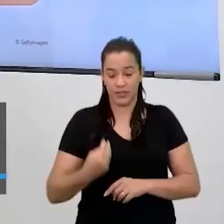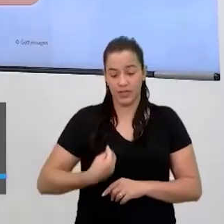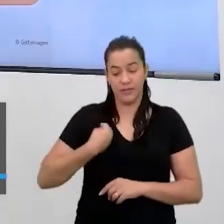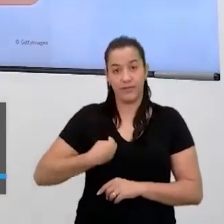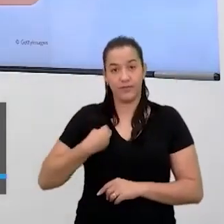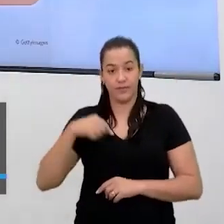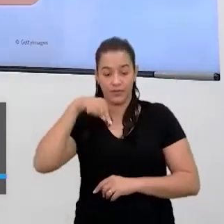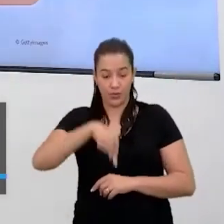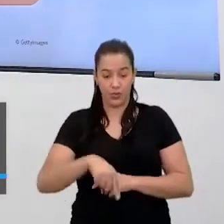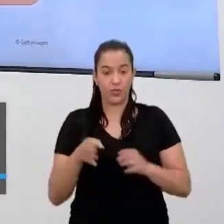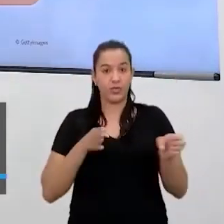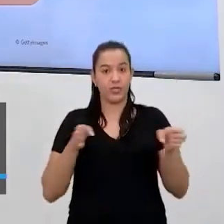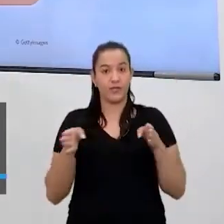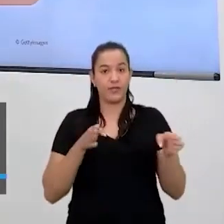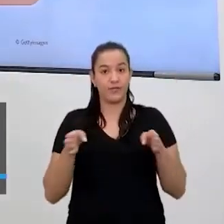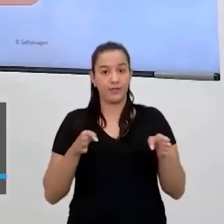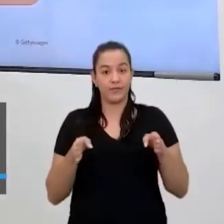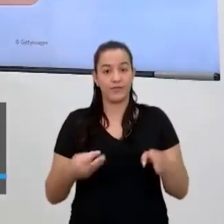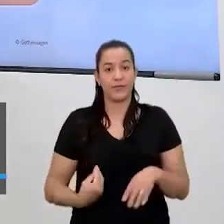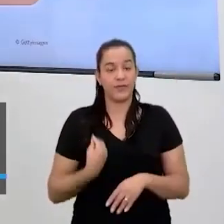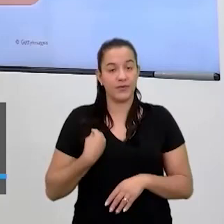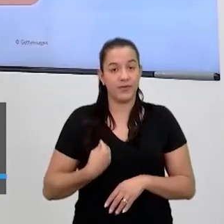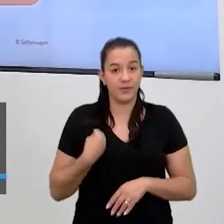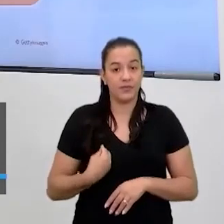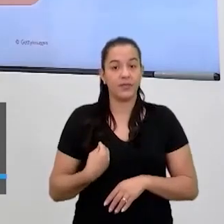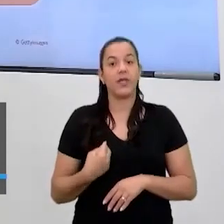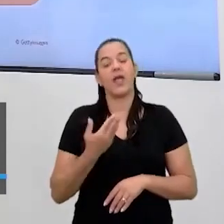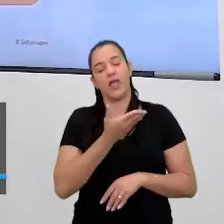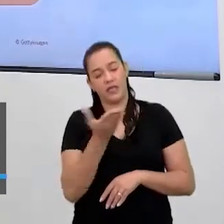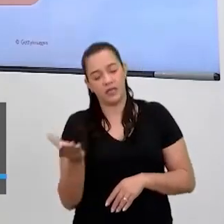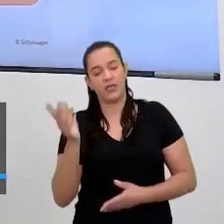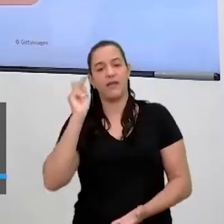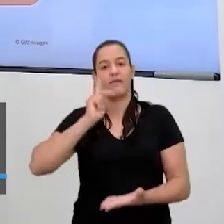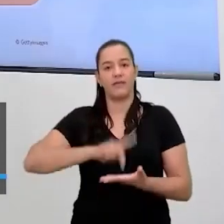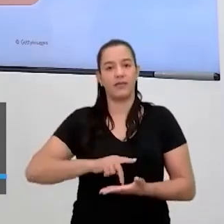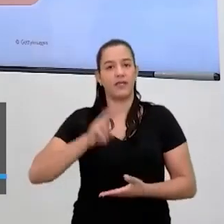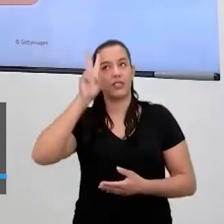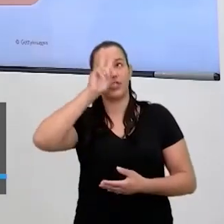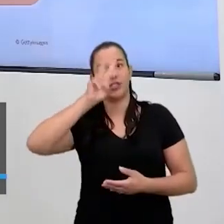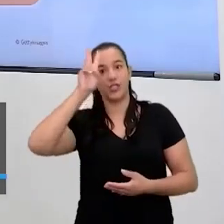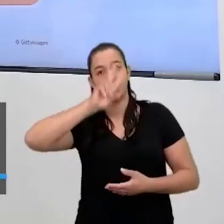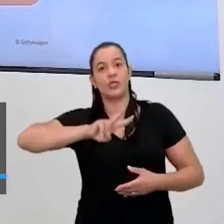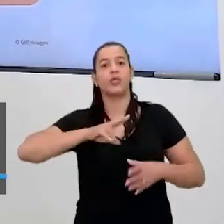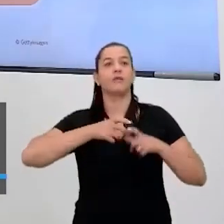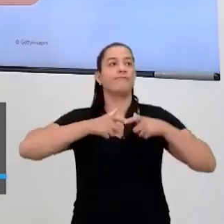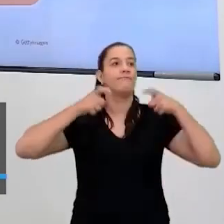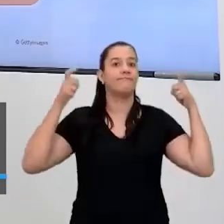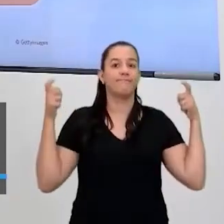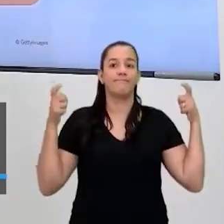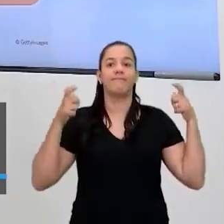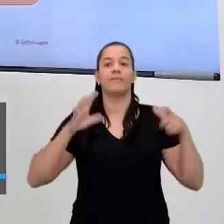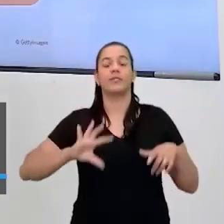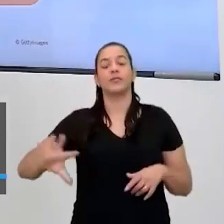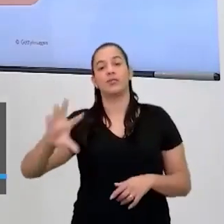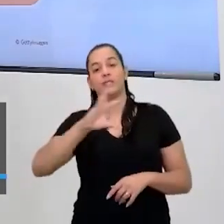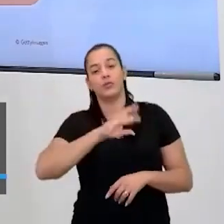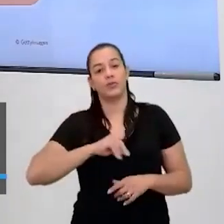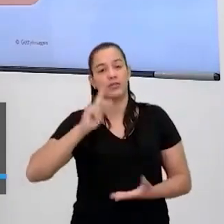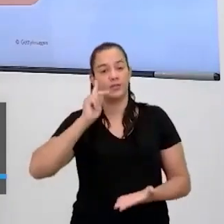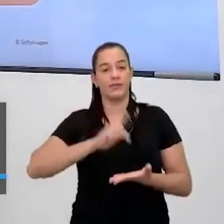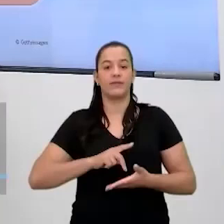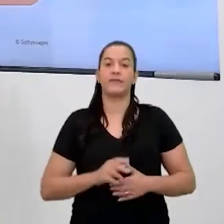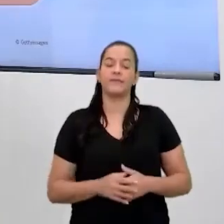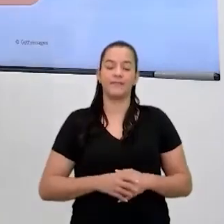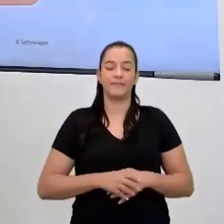exato momento da sua existência nesse planeta, aí a história ganha a dimensão que ela